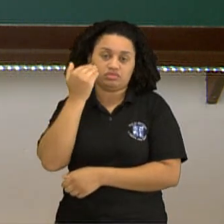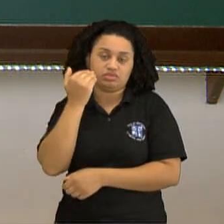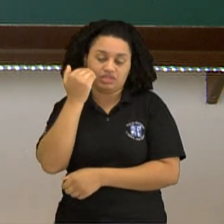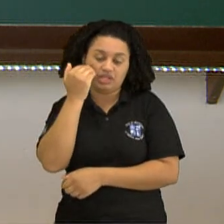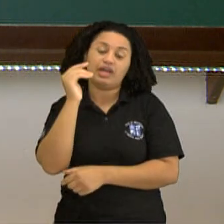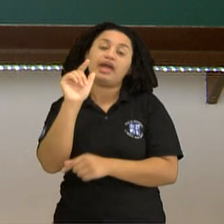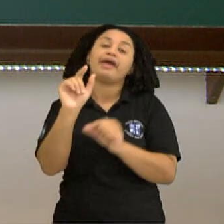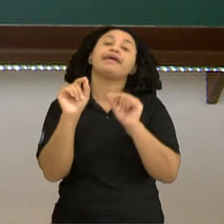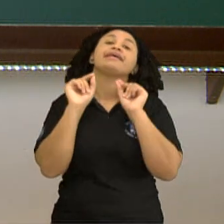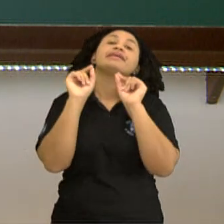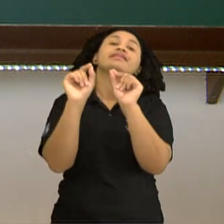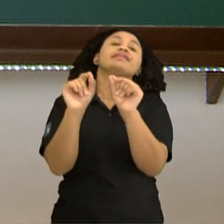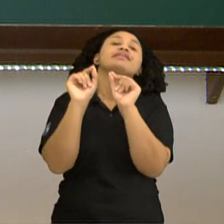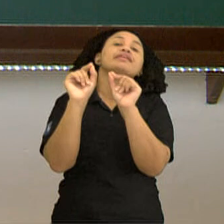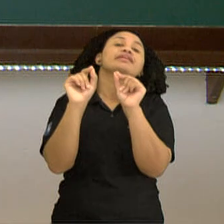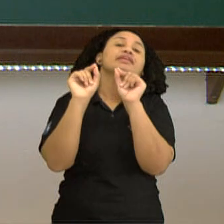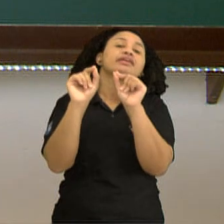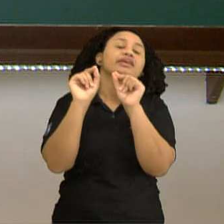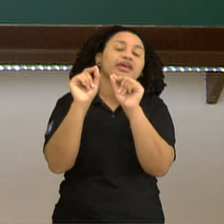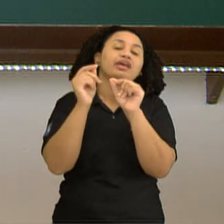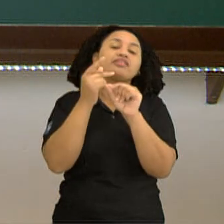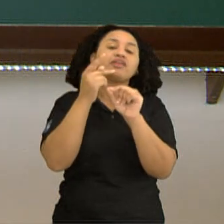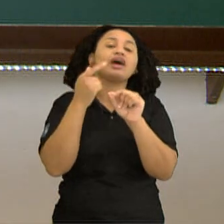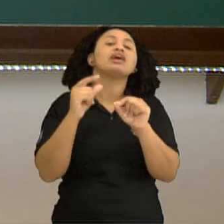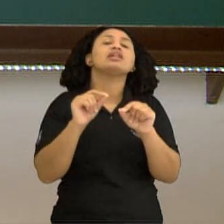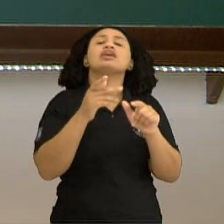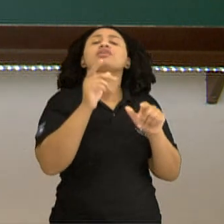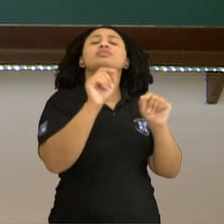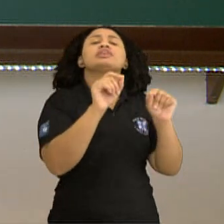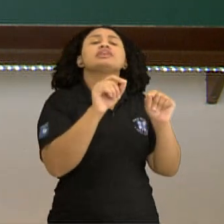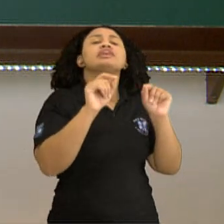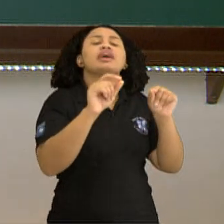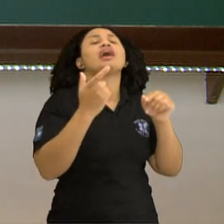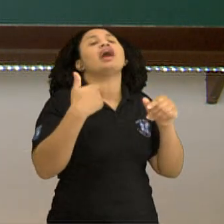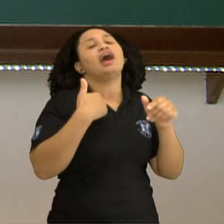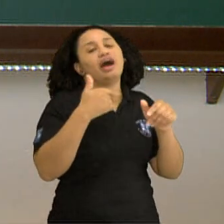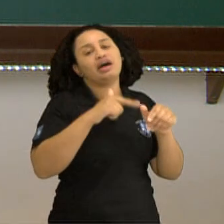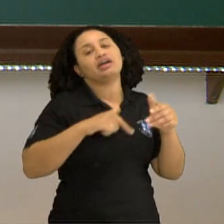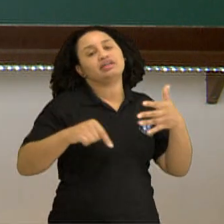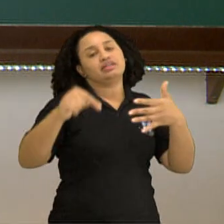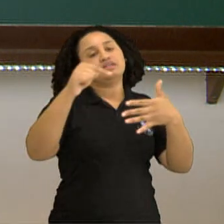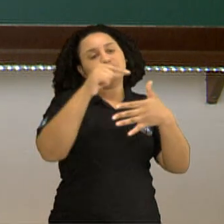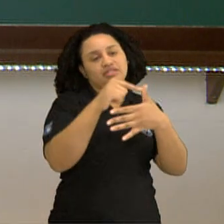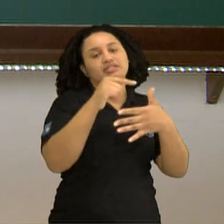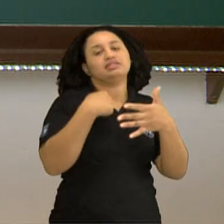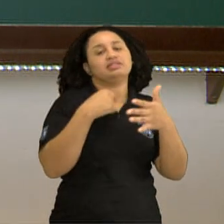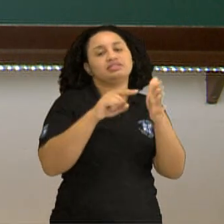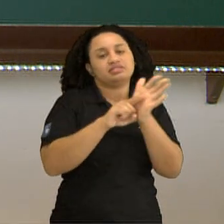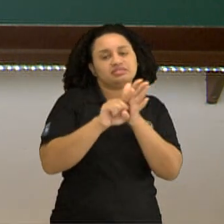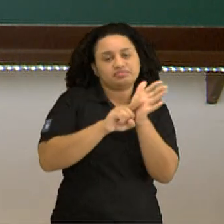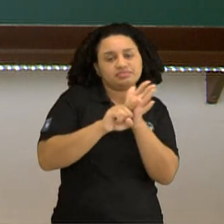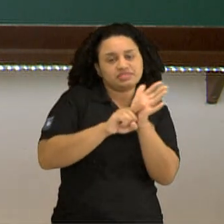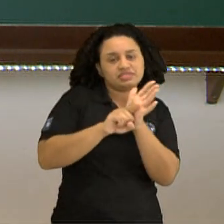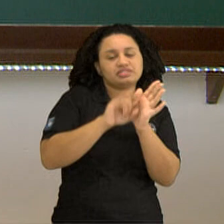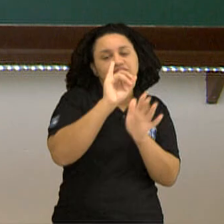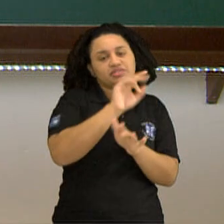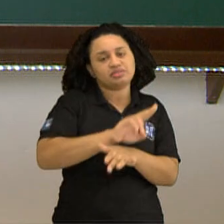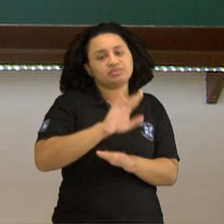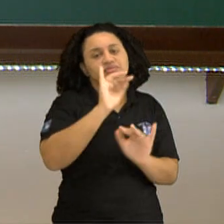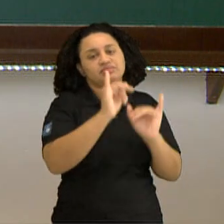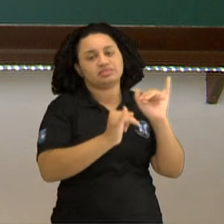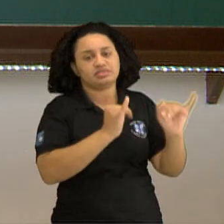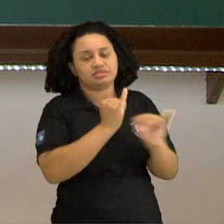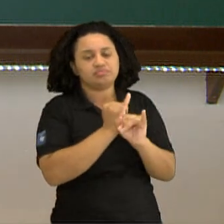ser aquele ou aquilo de quem se fala, e o predicado é a informação que é declarada